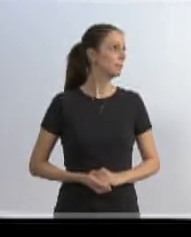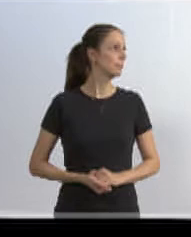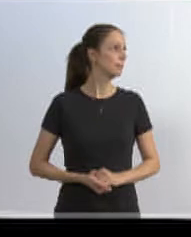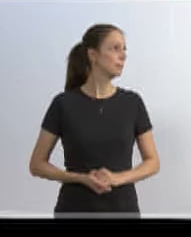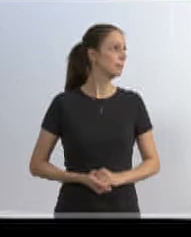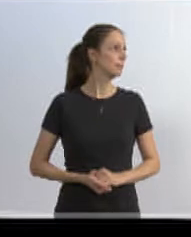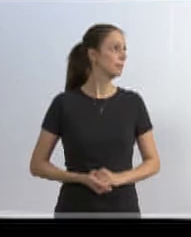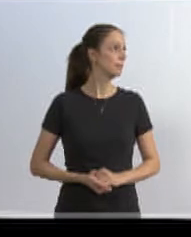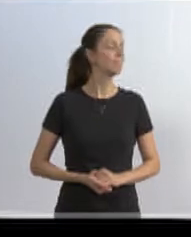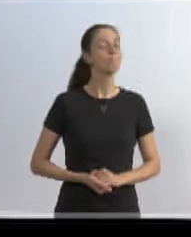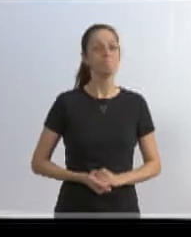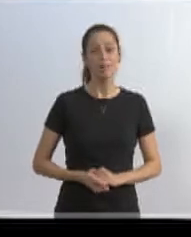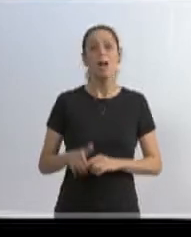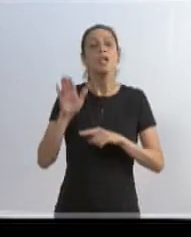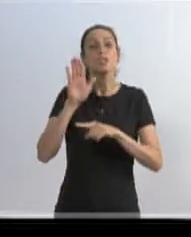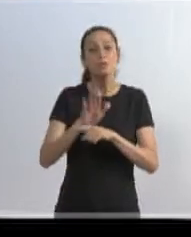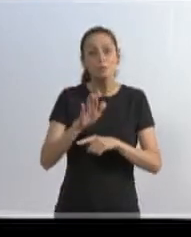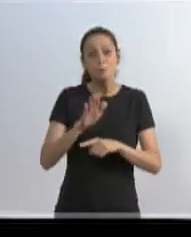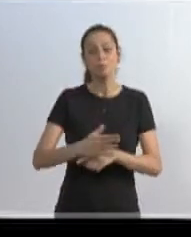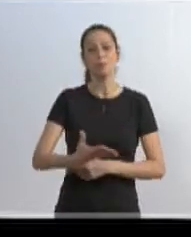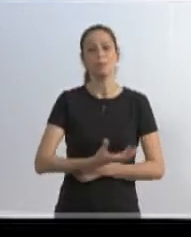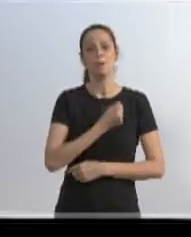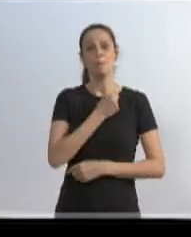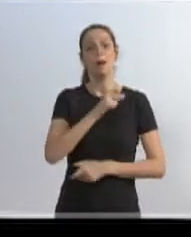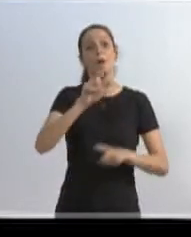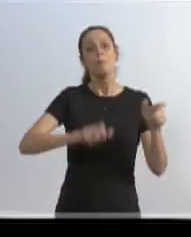Ajude a salvar mais vidas. Acesse